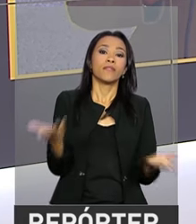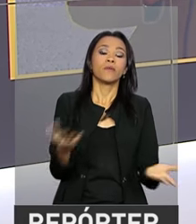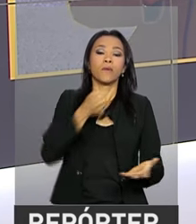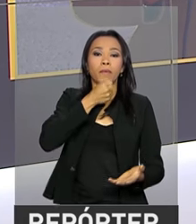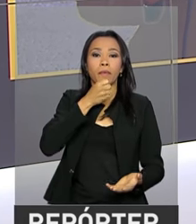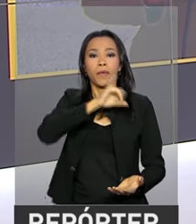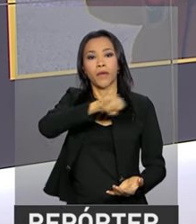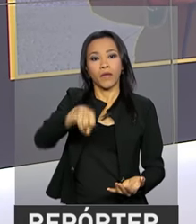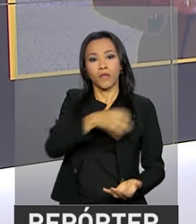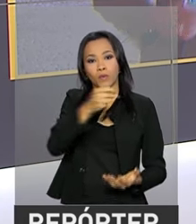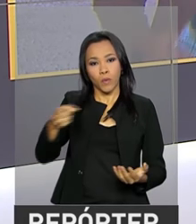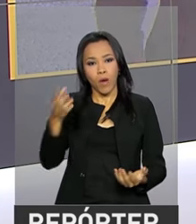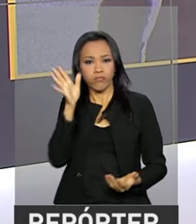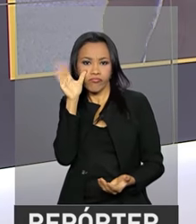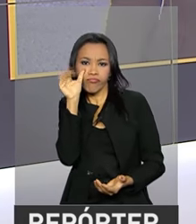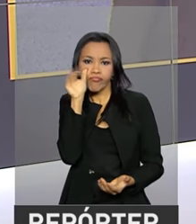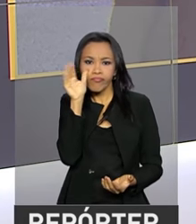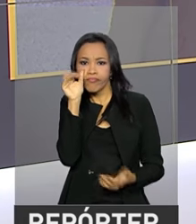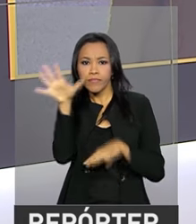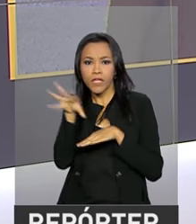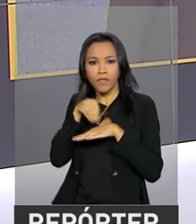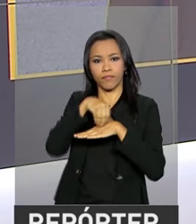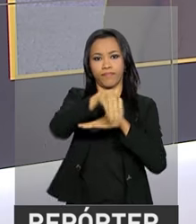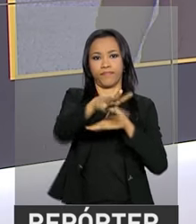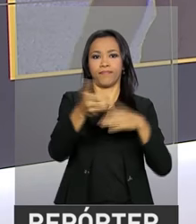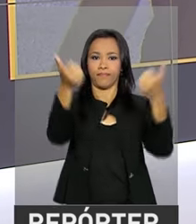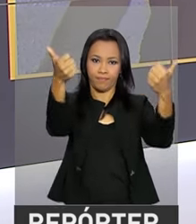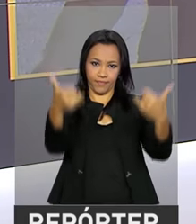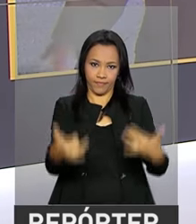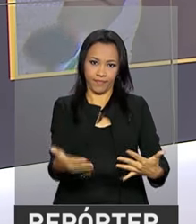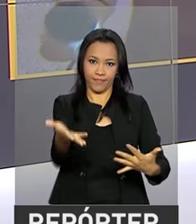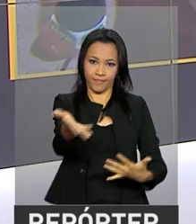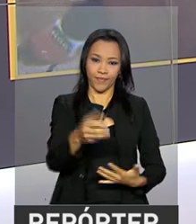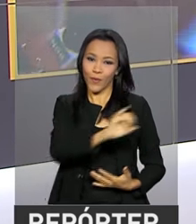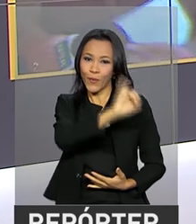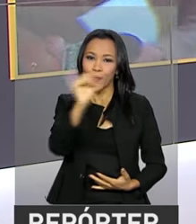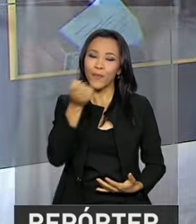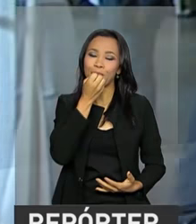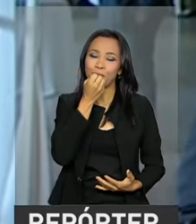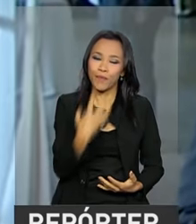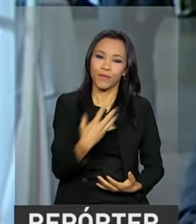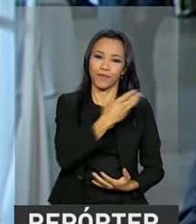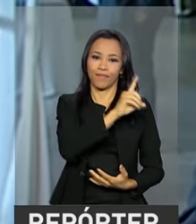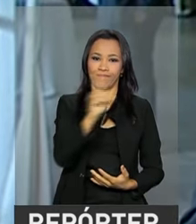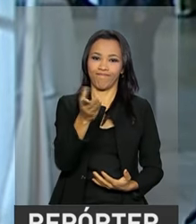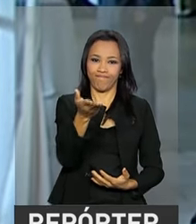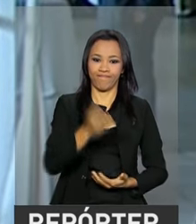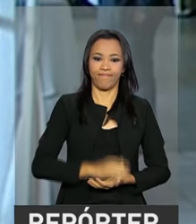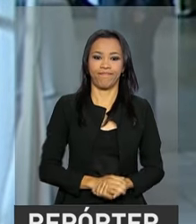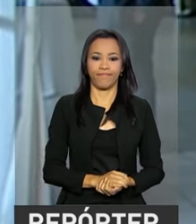acompanha o encontro e de lá traz as informações pra gente ao vivo. Oi, JP, bom dia pra você.